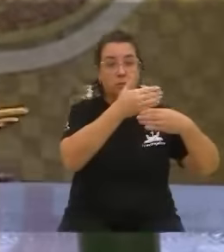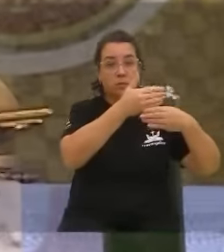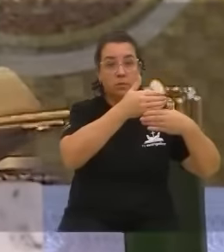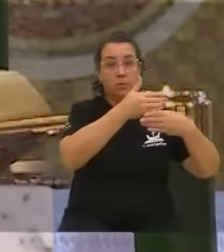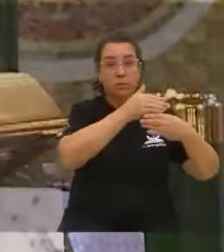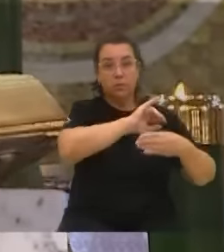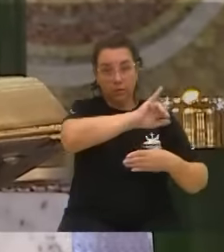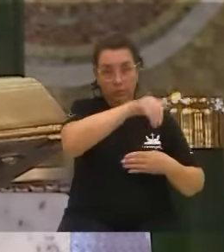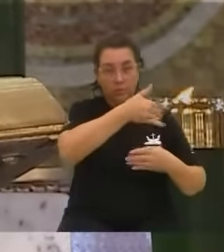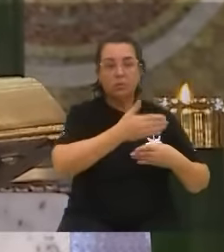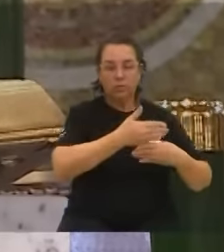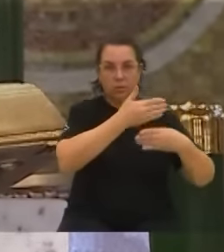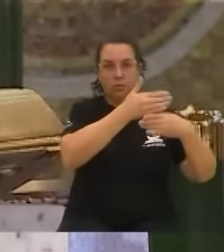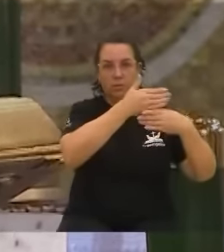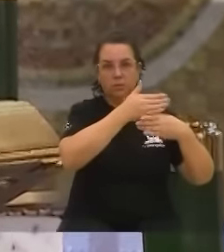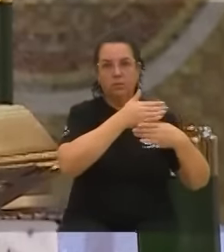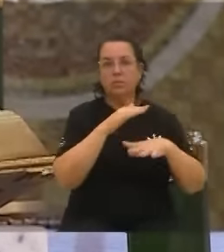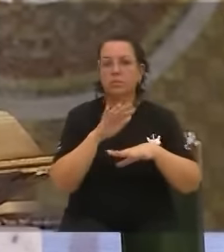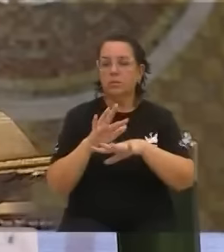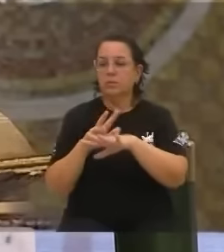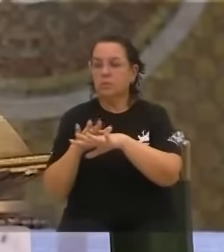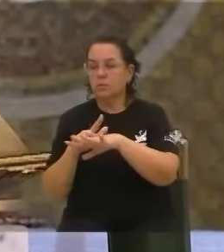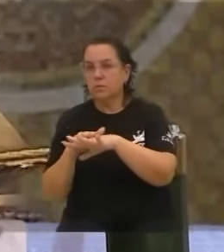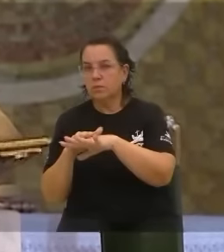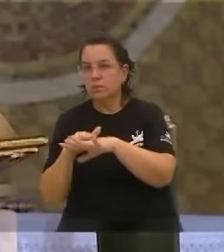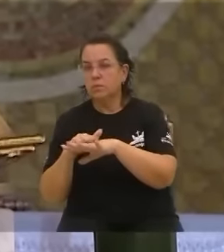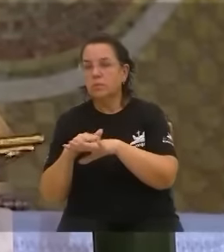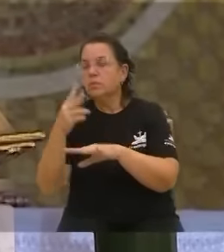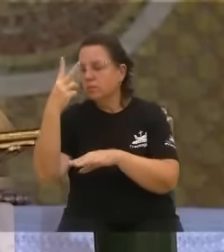e cura um mendigo cego.